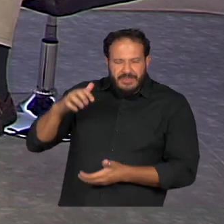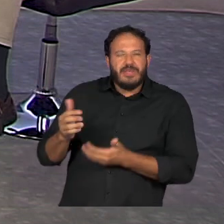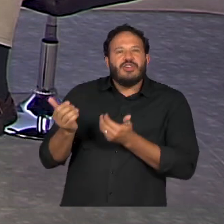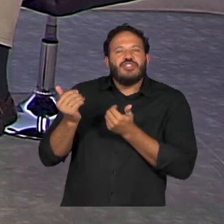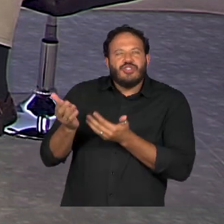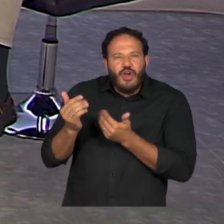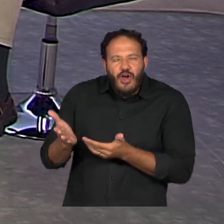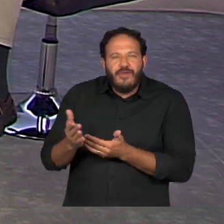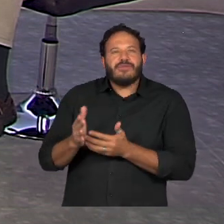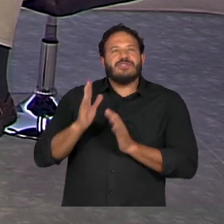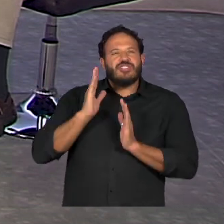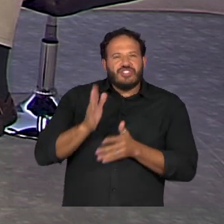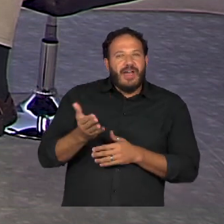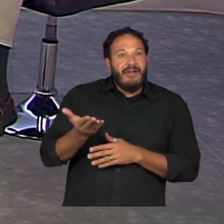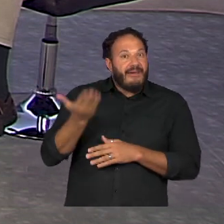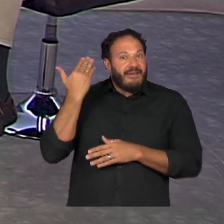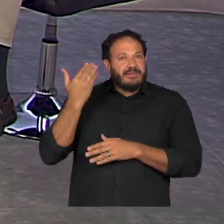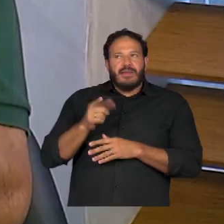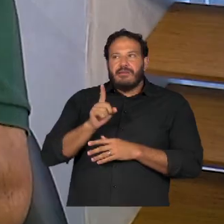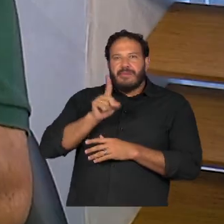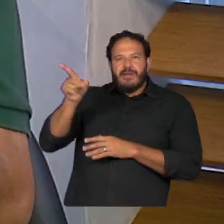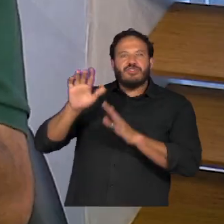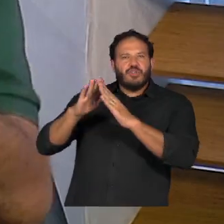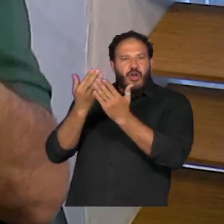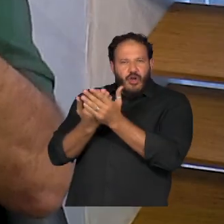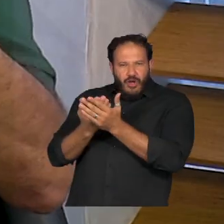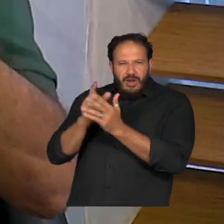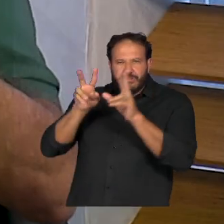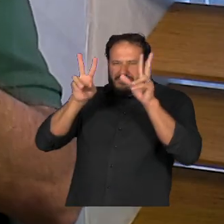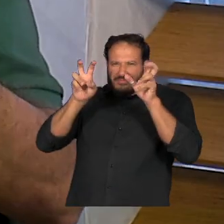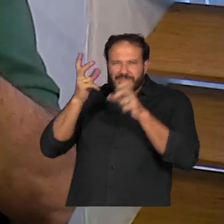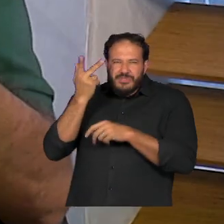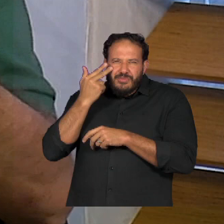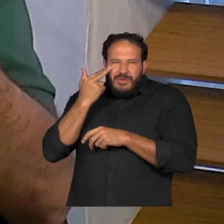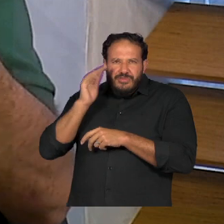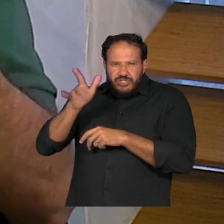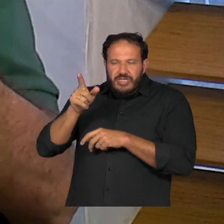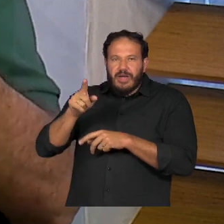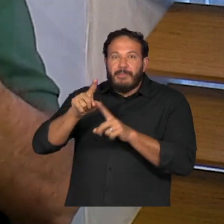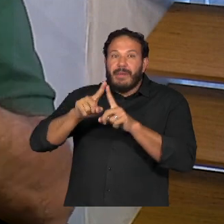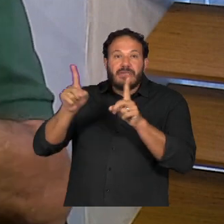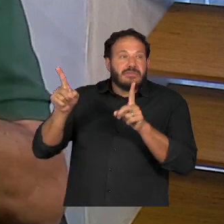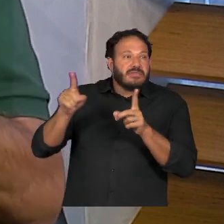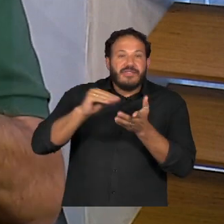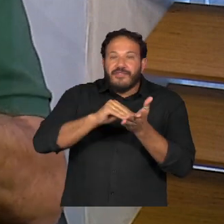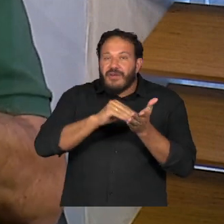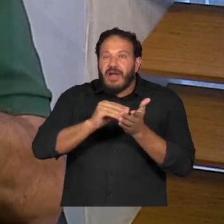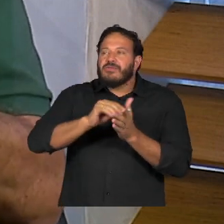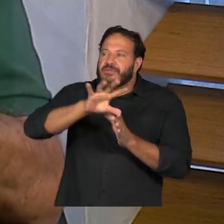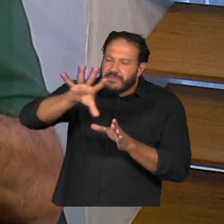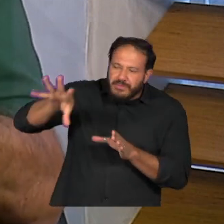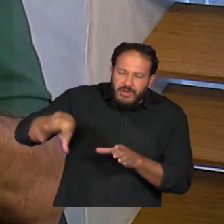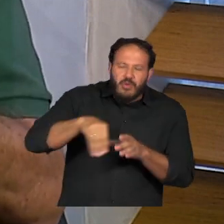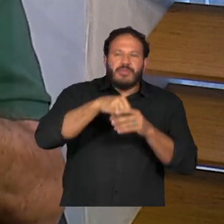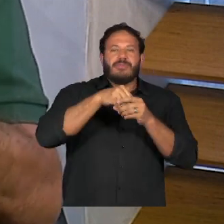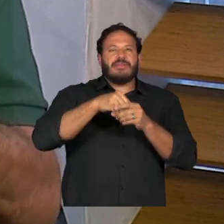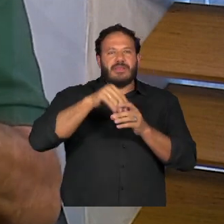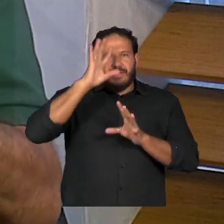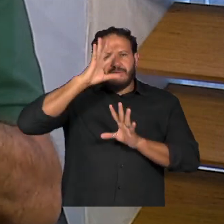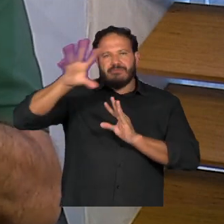que vêm das escolas regulares e para complementar a sua educação através de ensino